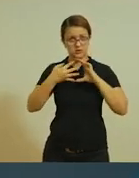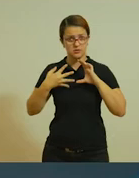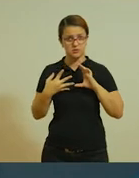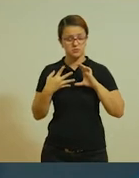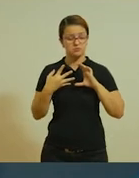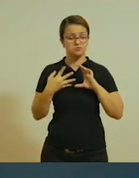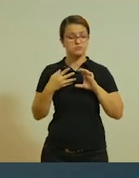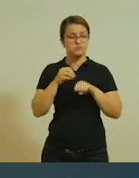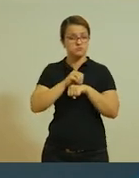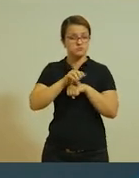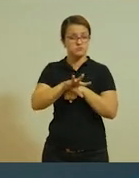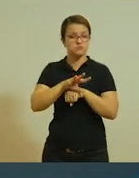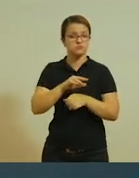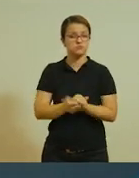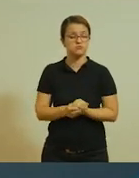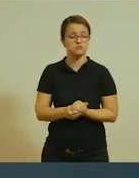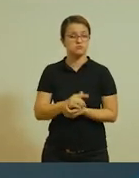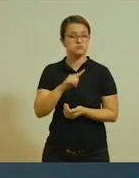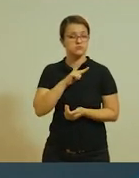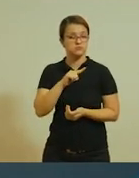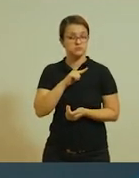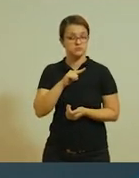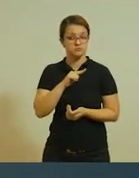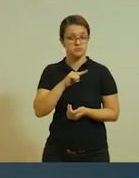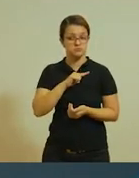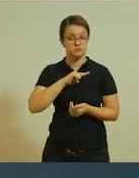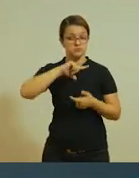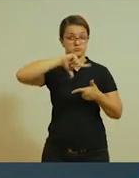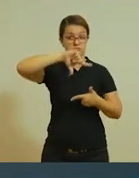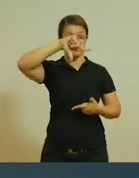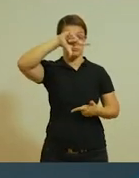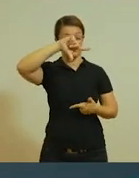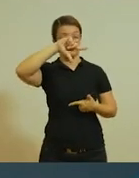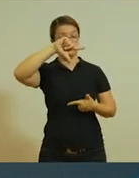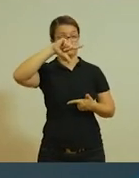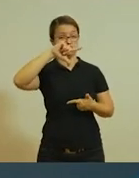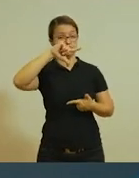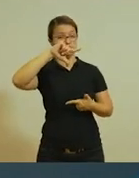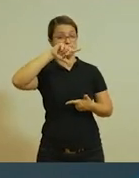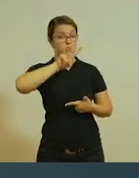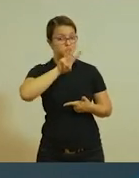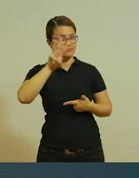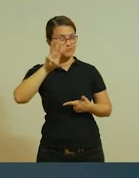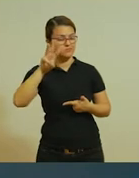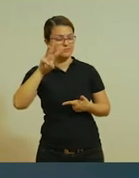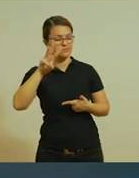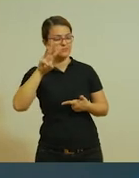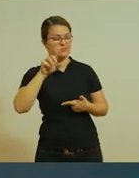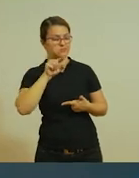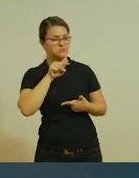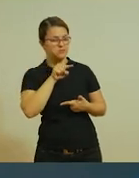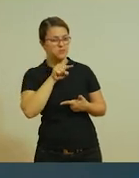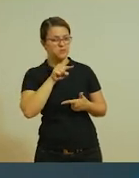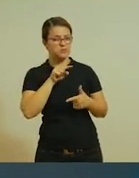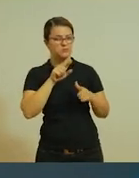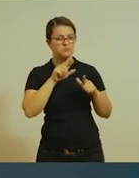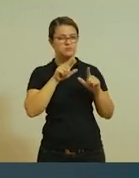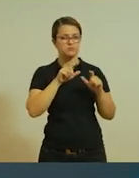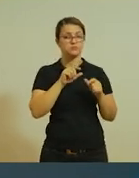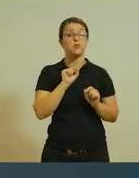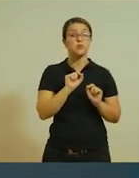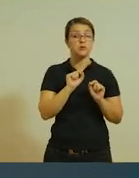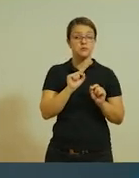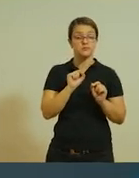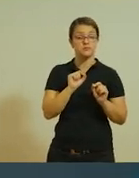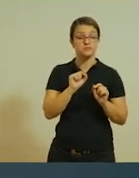nossas sugestões, né? Tem lá no link essa fichinha, que é para a criança fazer uma marcação com o X, né? A